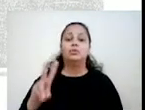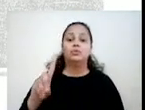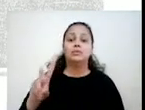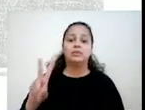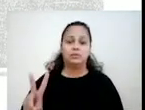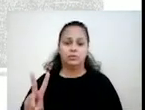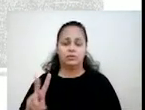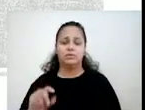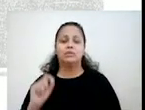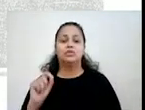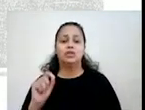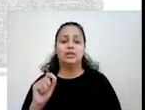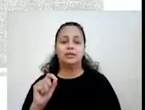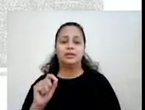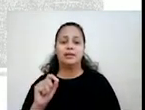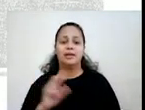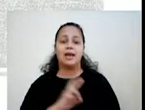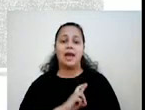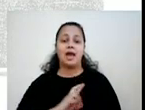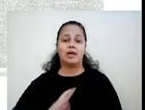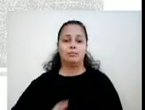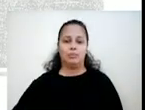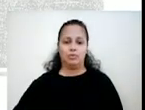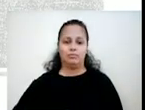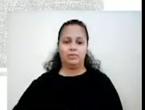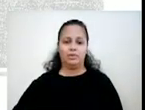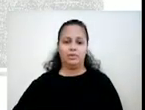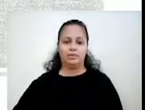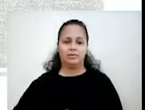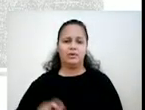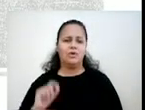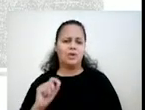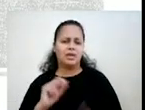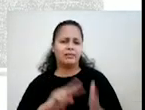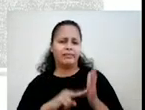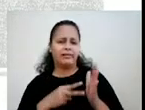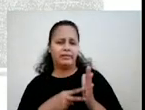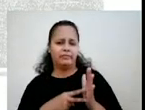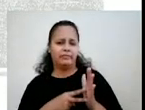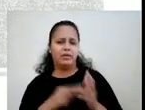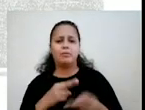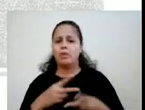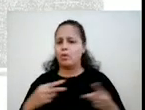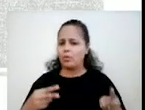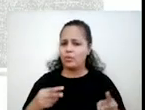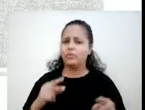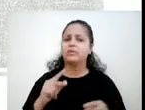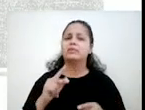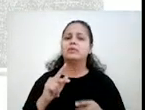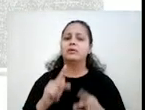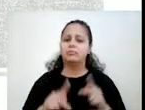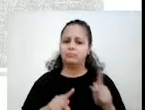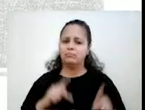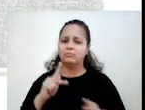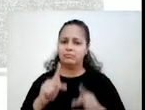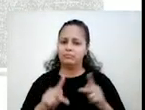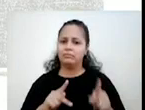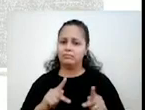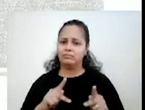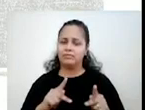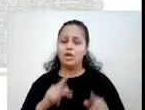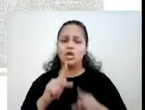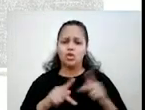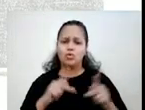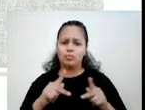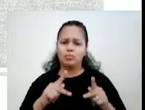Brasileira? Vocês já viram que a palavra república significa coisa pública. Ela, né, seria uma forma de governo em que o povo